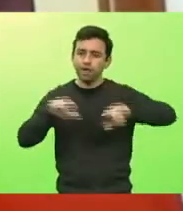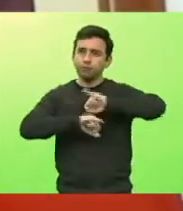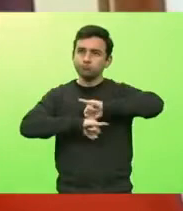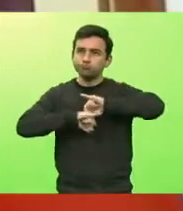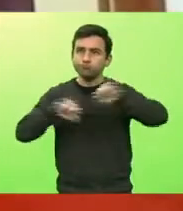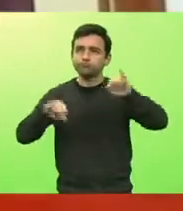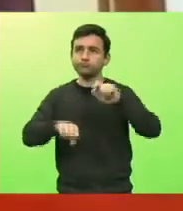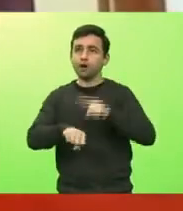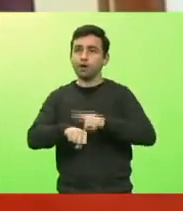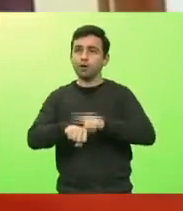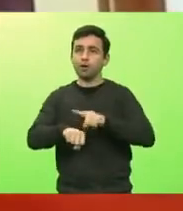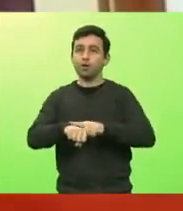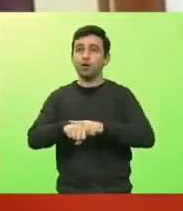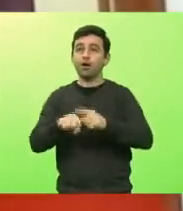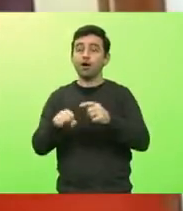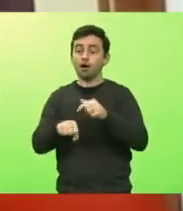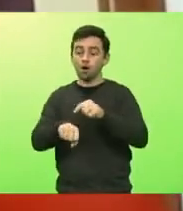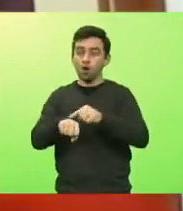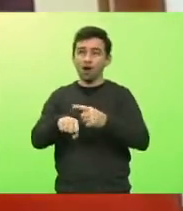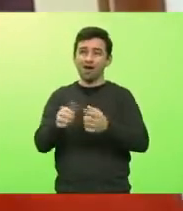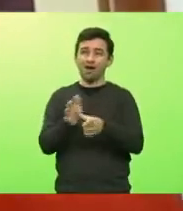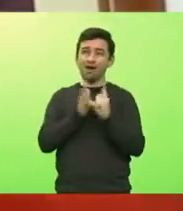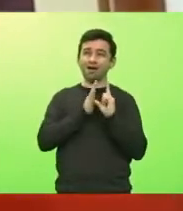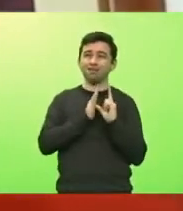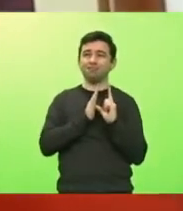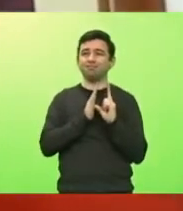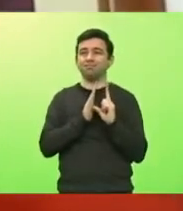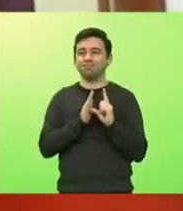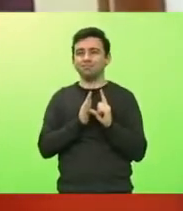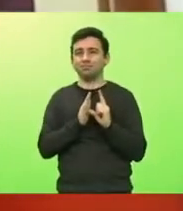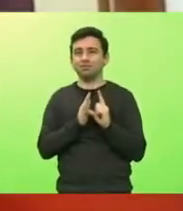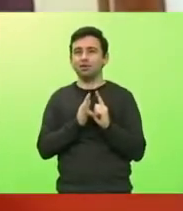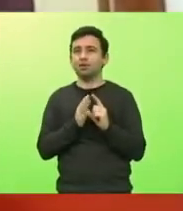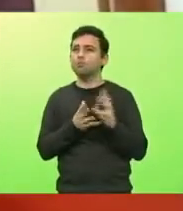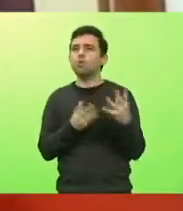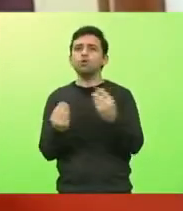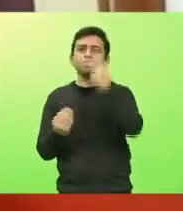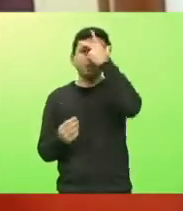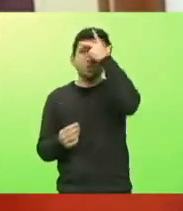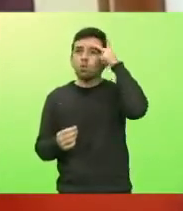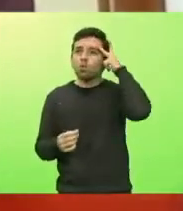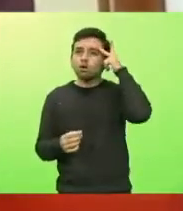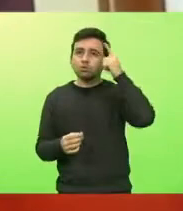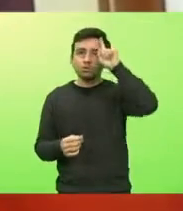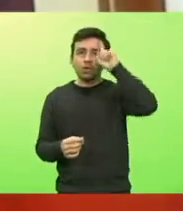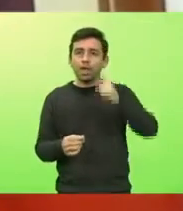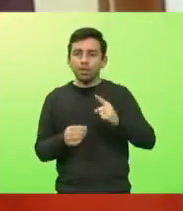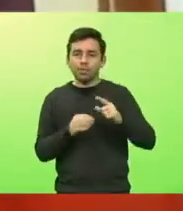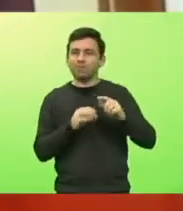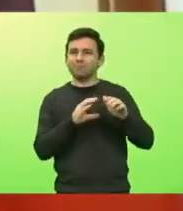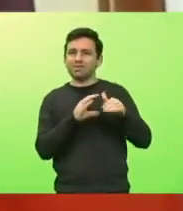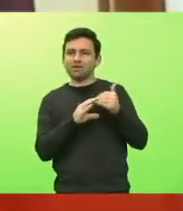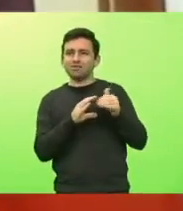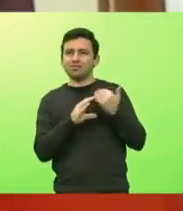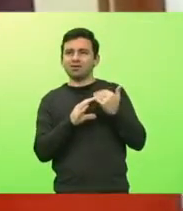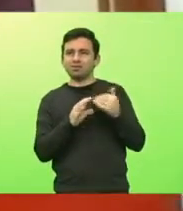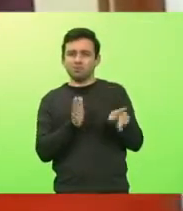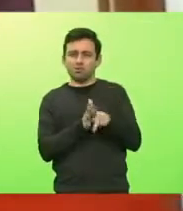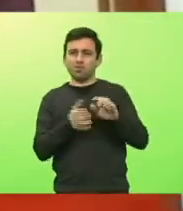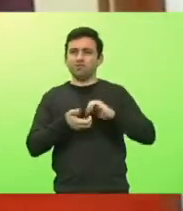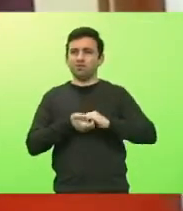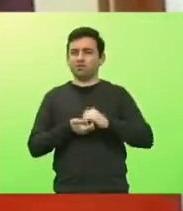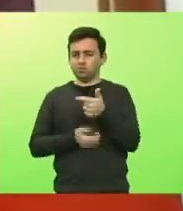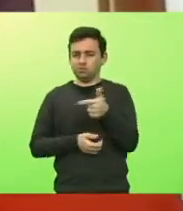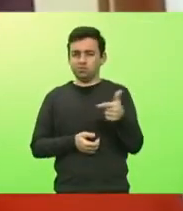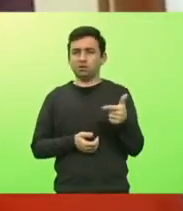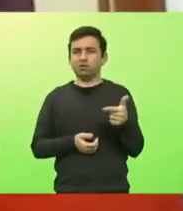hora, com horas de antecedência. Muitas pessoas não têm acesso às mensagens da Defesa Civil. Manda,